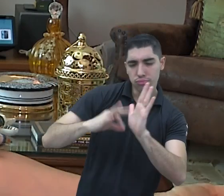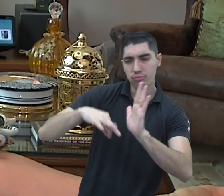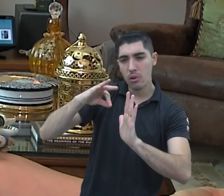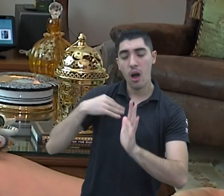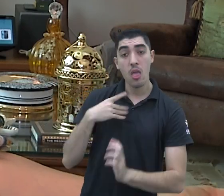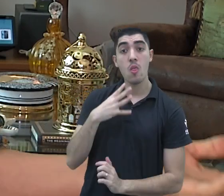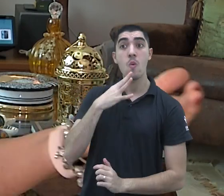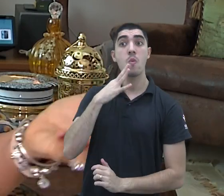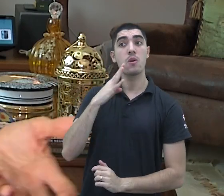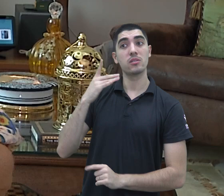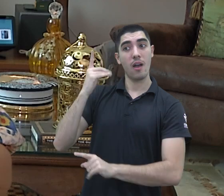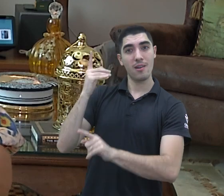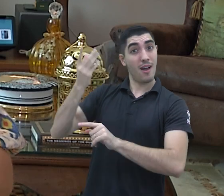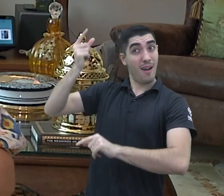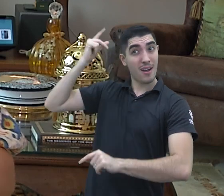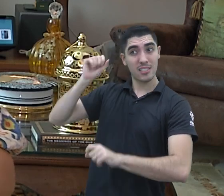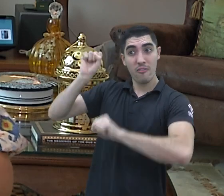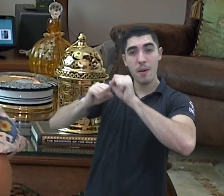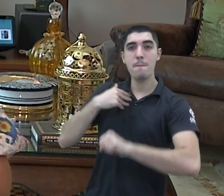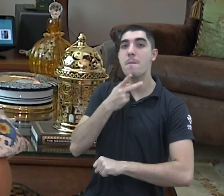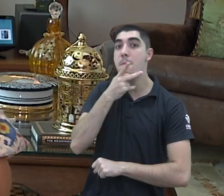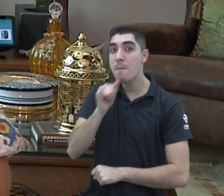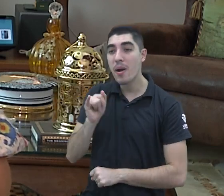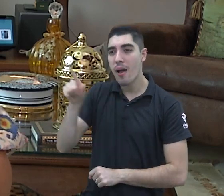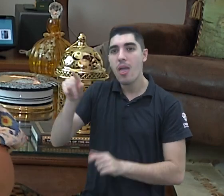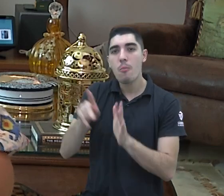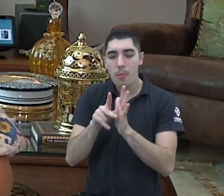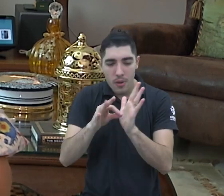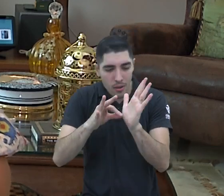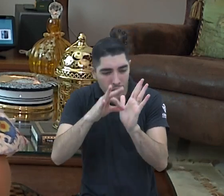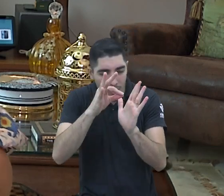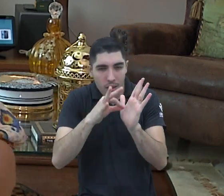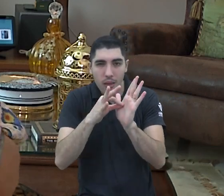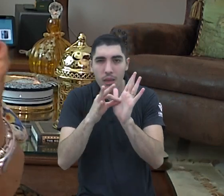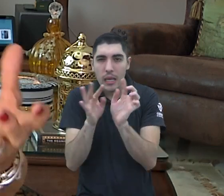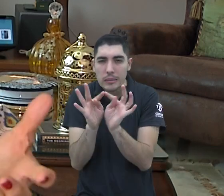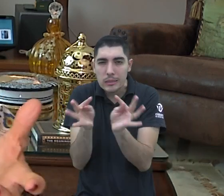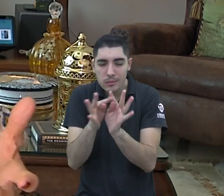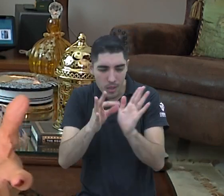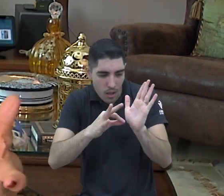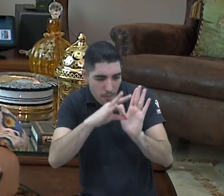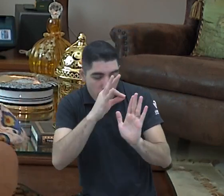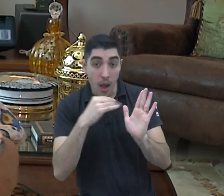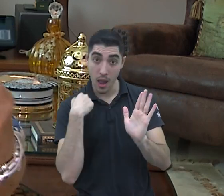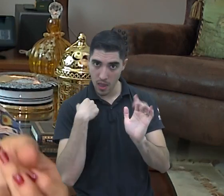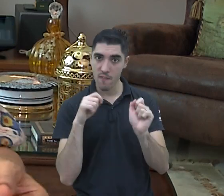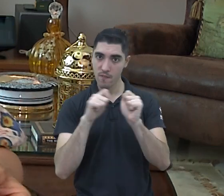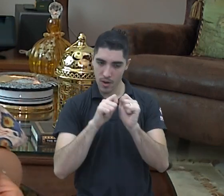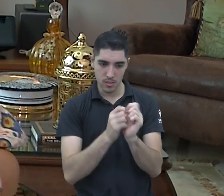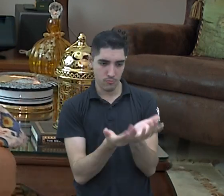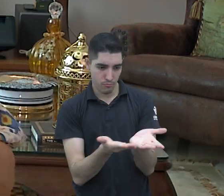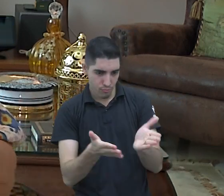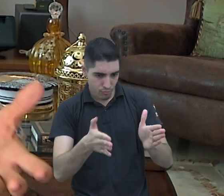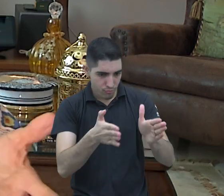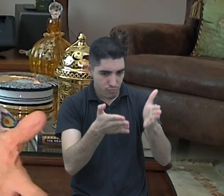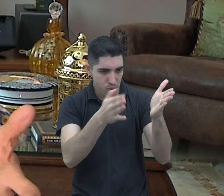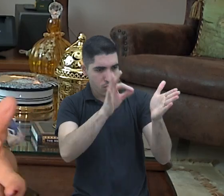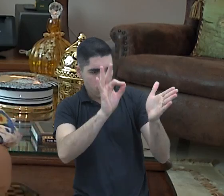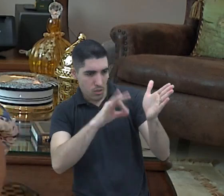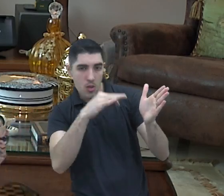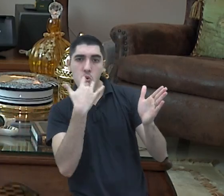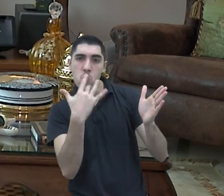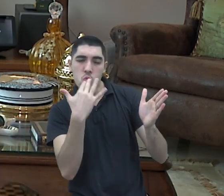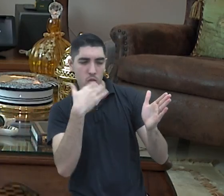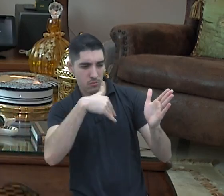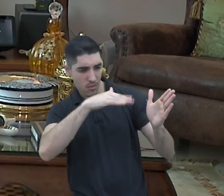era a fábrica do meu pai, a pintura sobre baixo esmalte. E é o que eu faço até hoje. Hoje em dia eu modelo, crio peças, faço